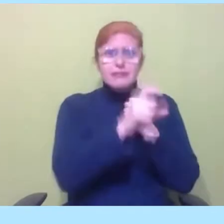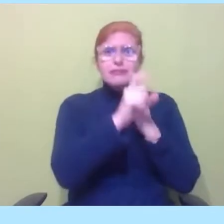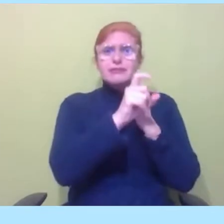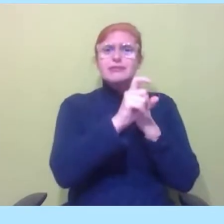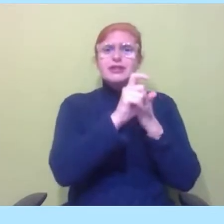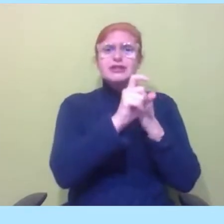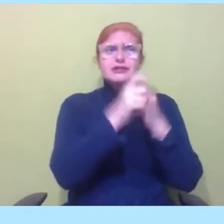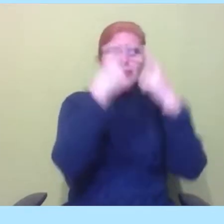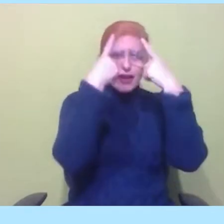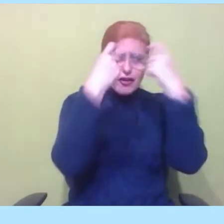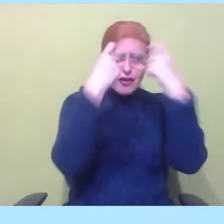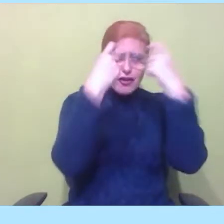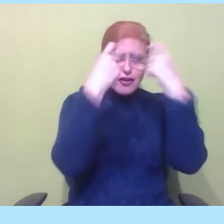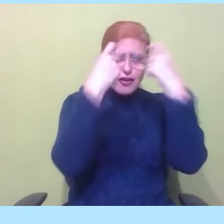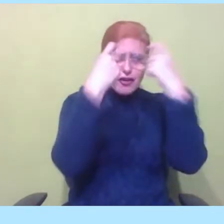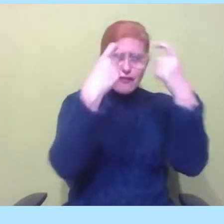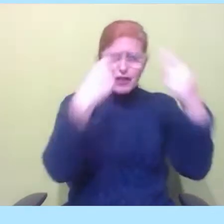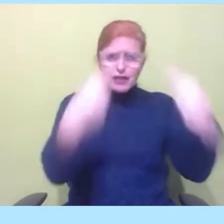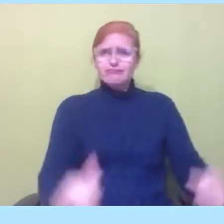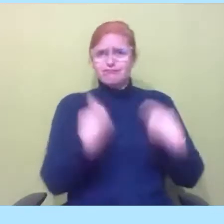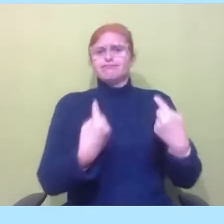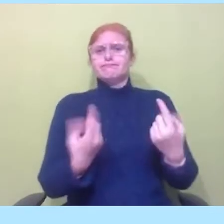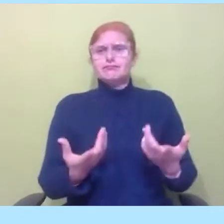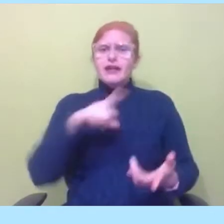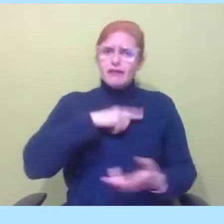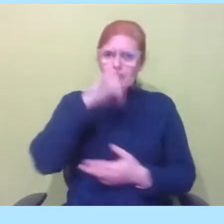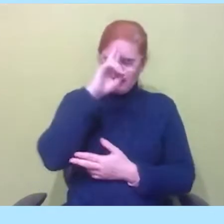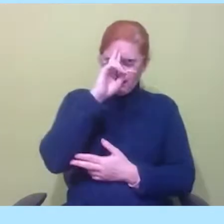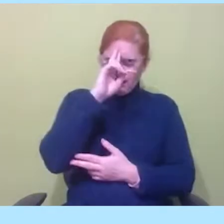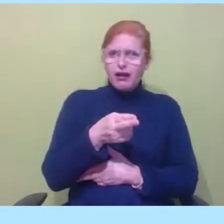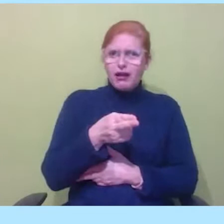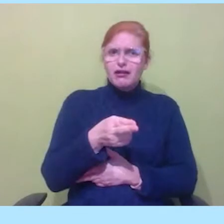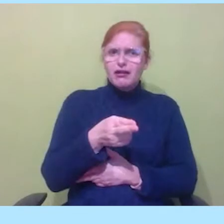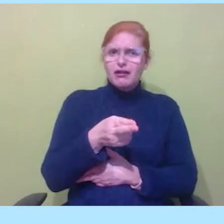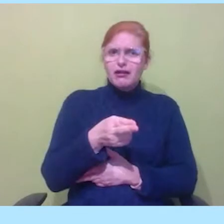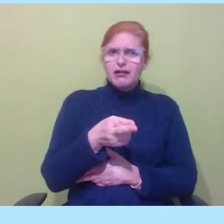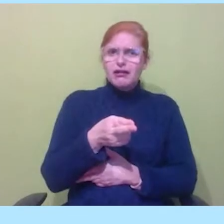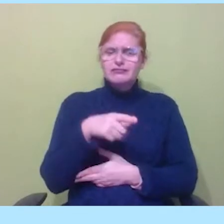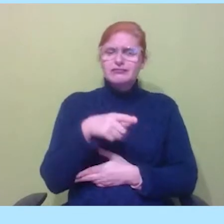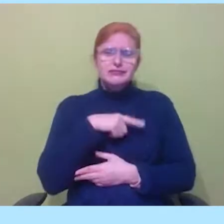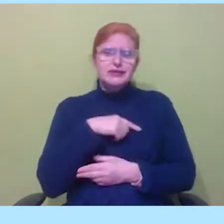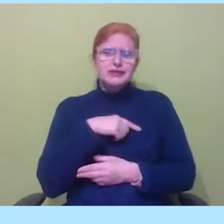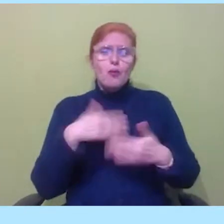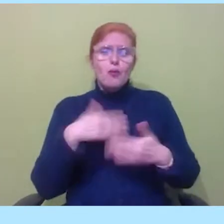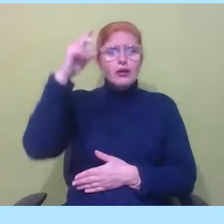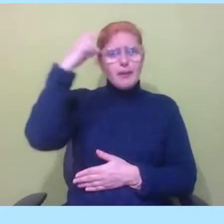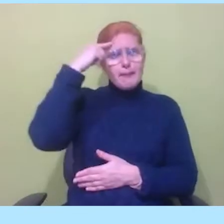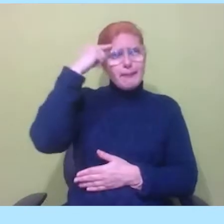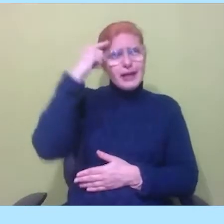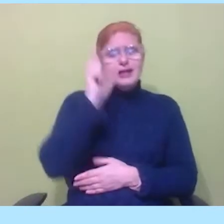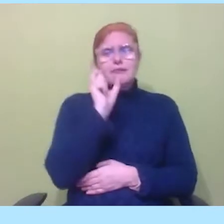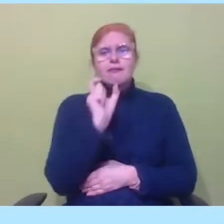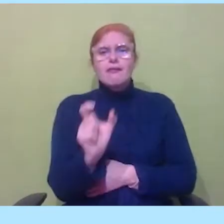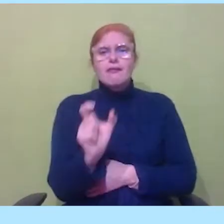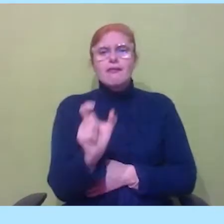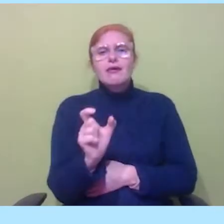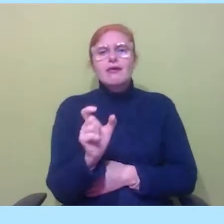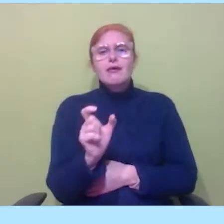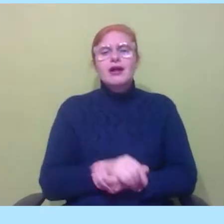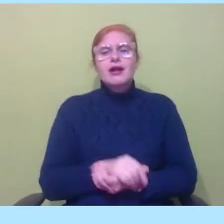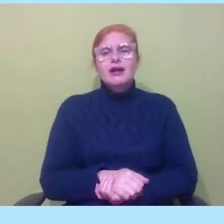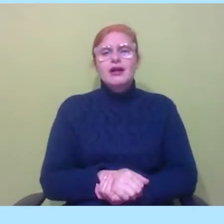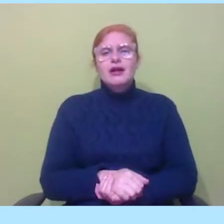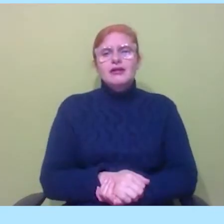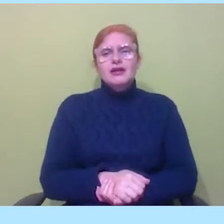gente pensa na palavra, né, totalmente direta, capital, né,